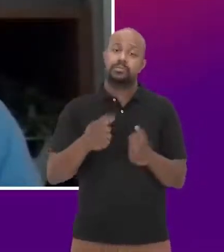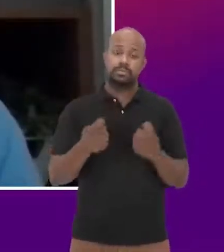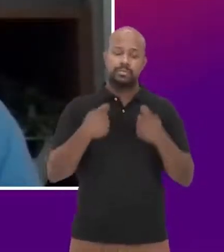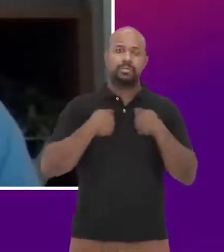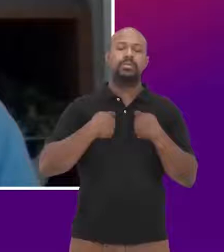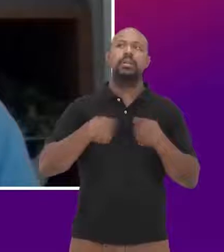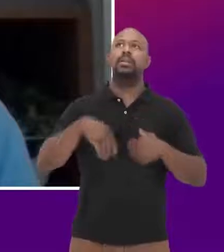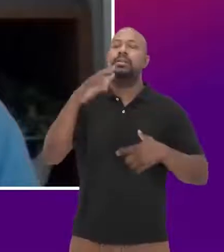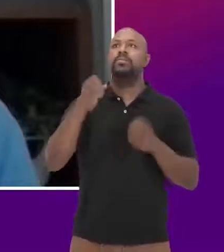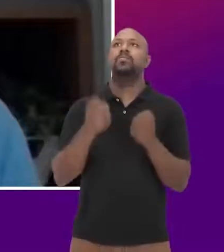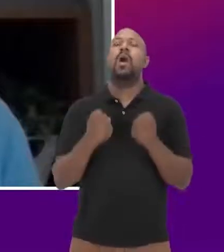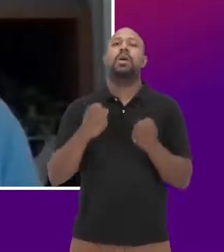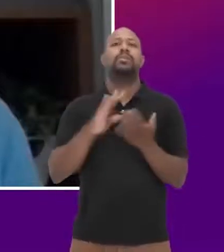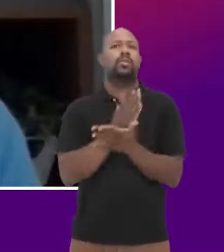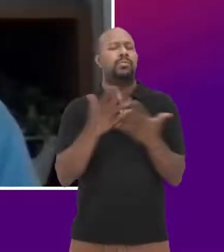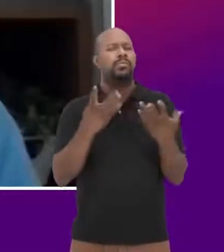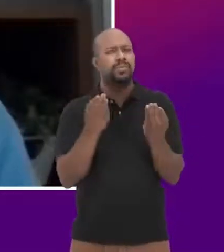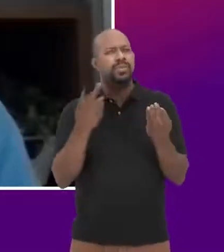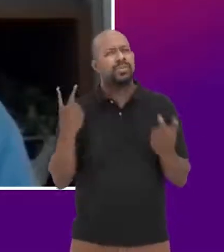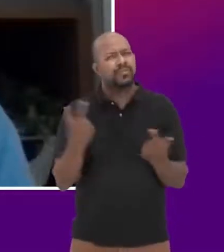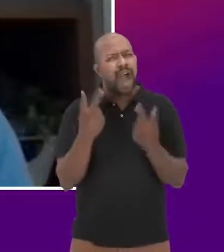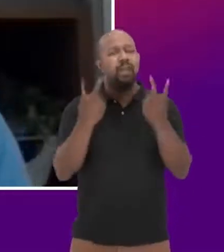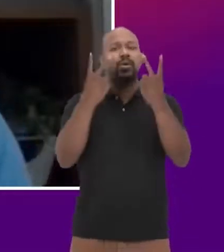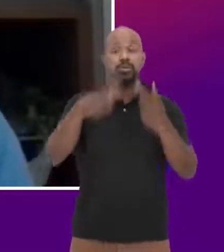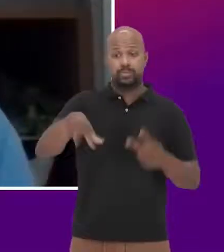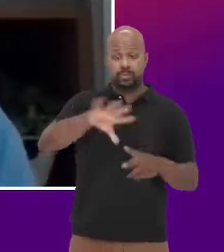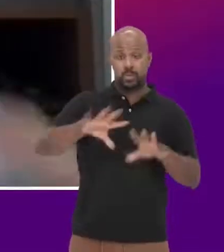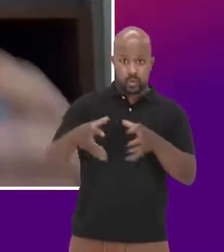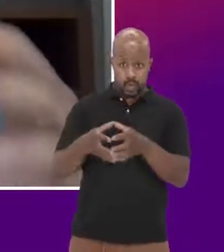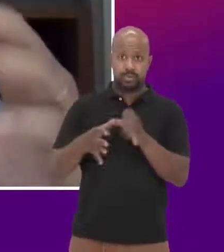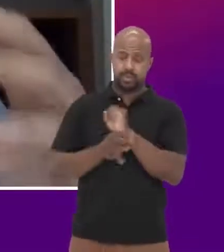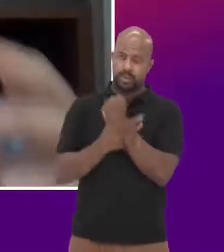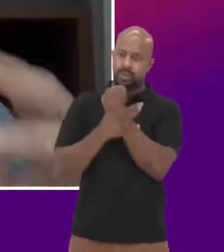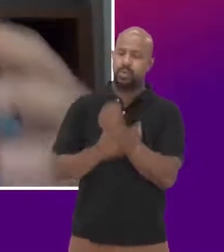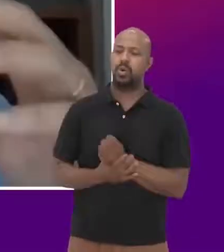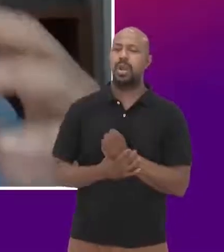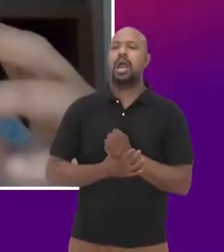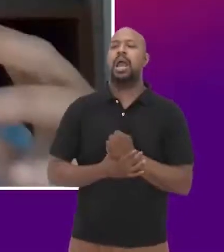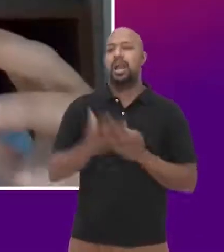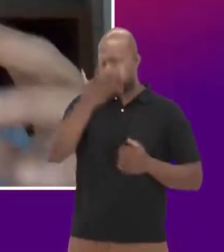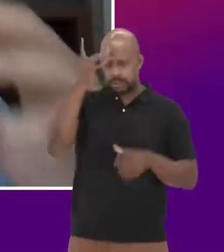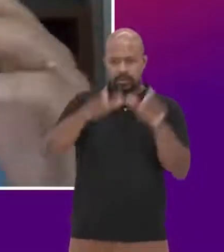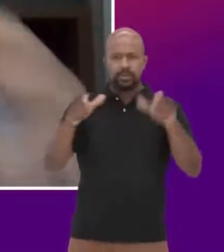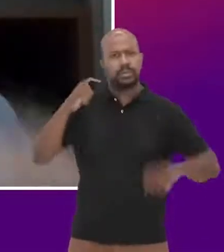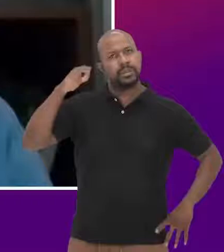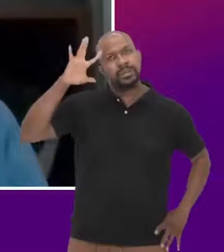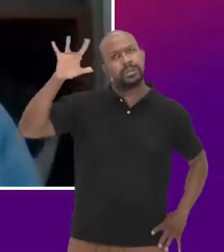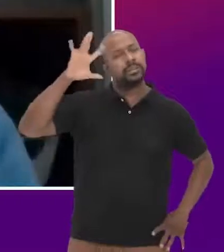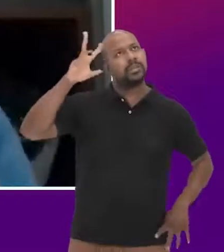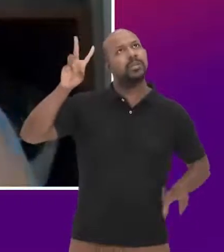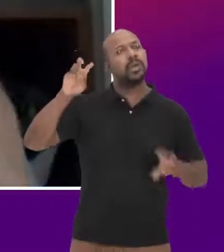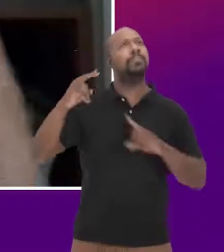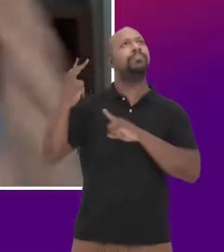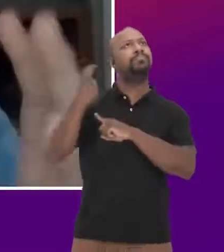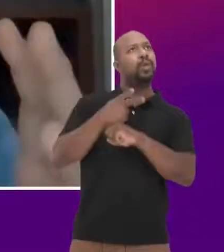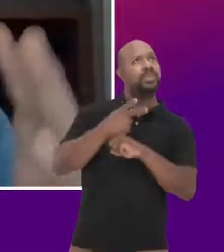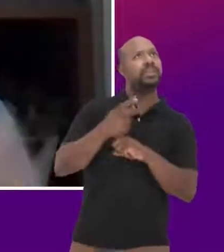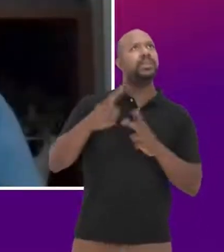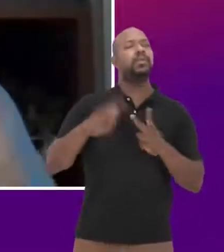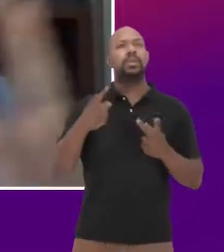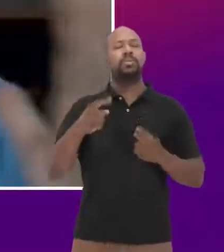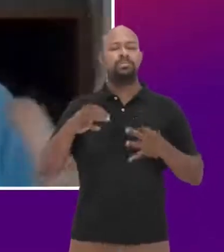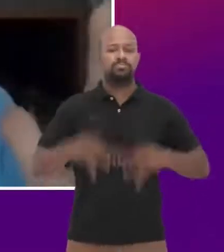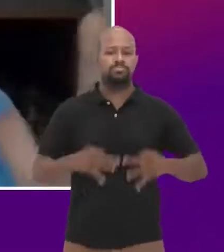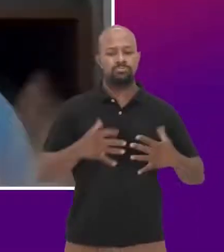trazendo à tona algo muito valioso para o mercado segurador. As pessoas refletiram sobre a proteção, sobre a